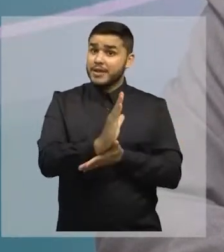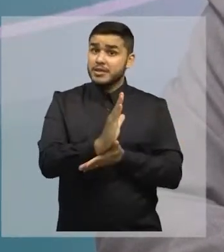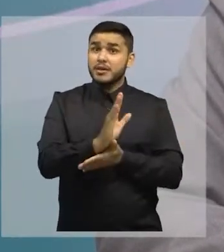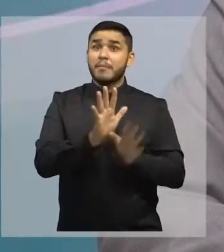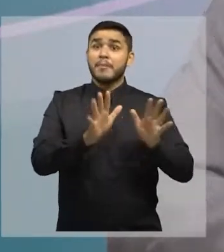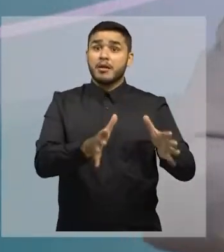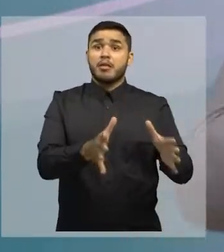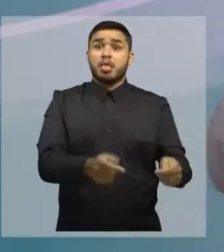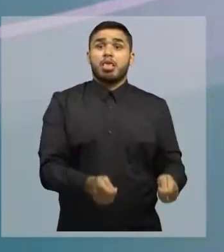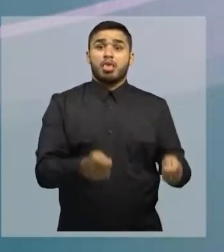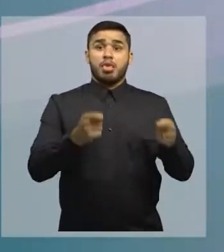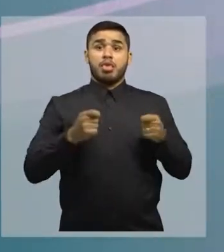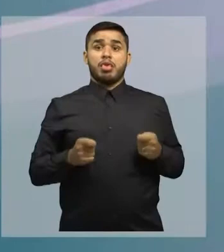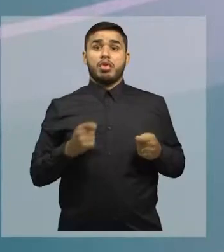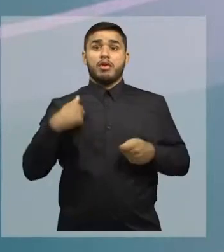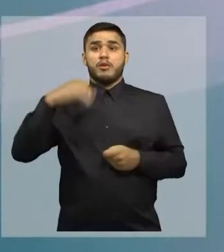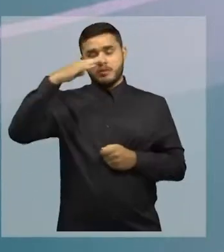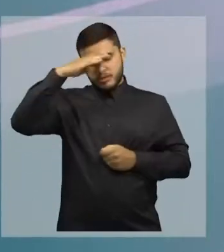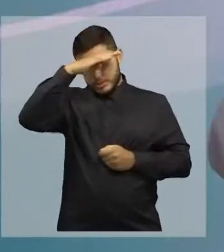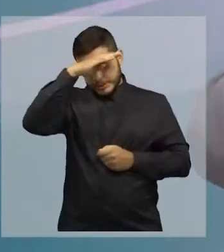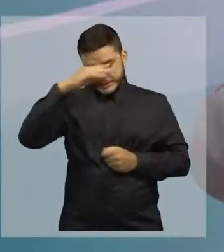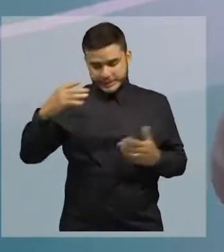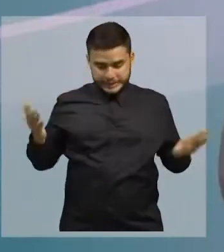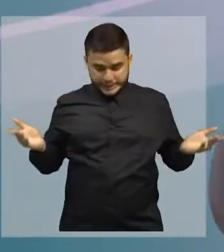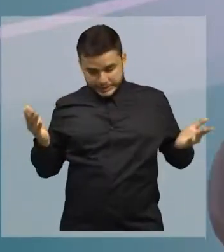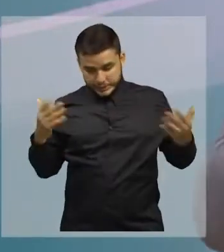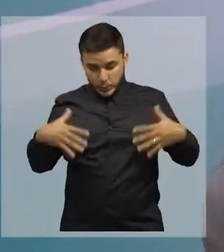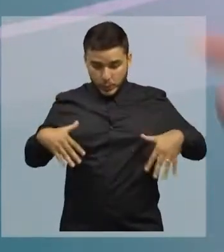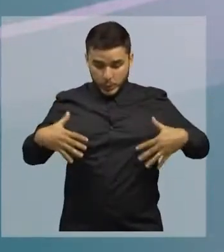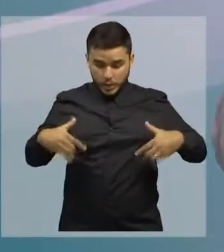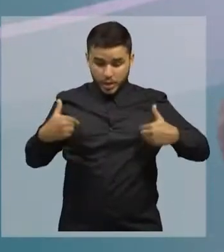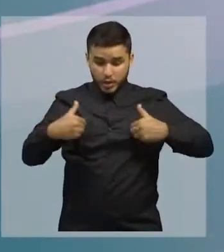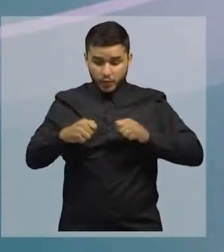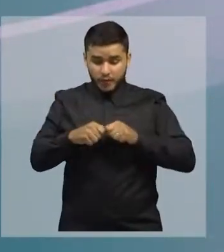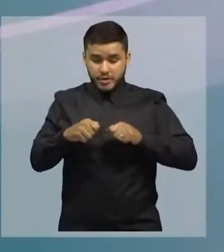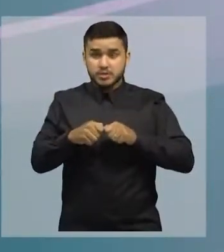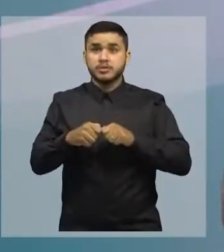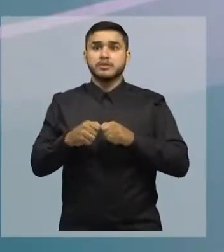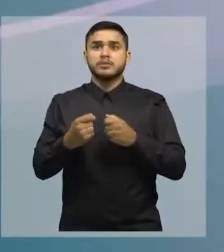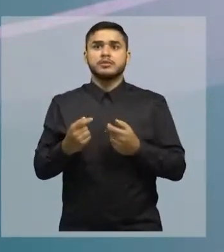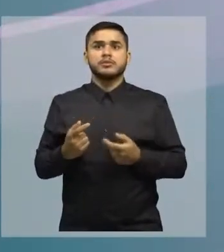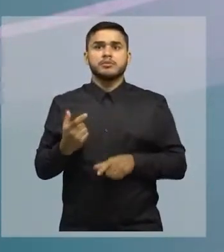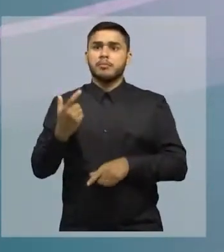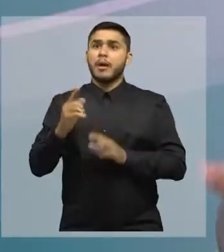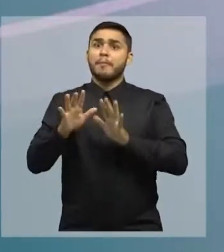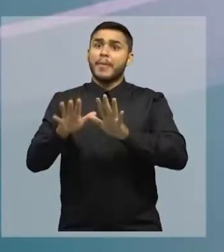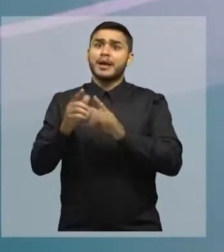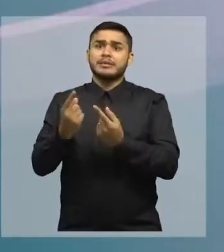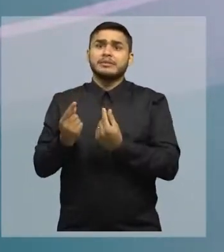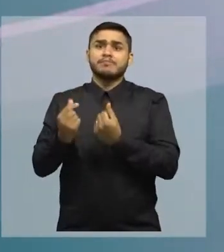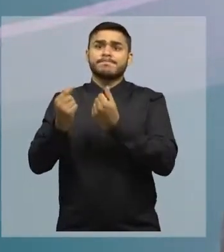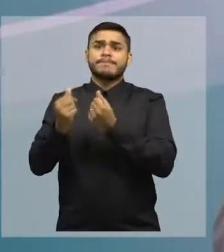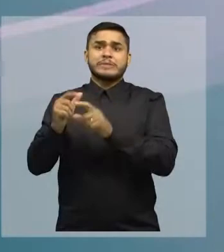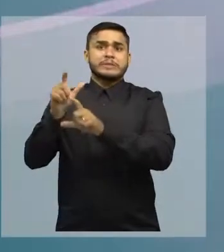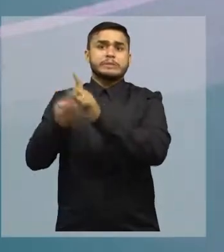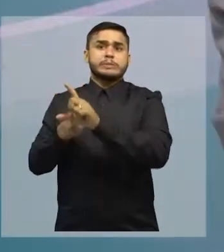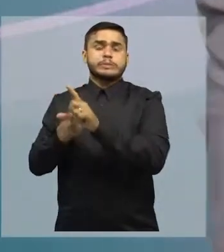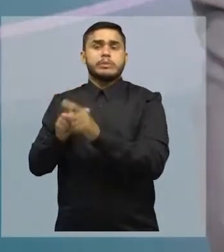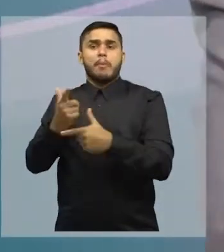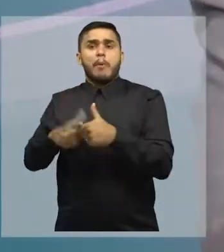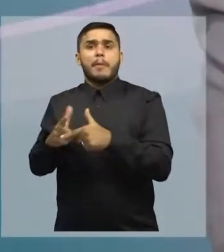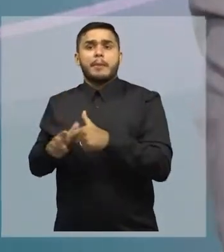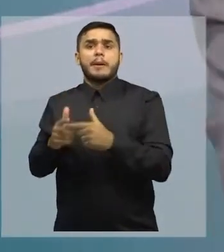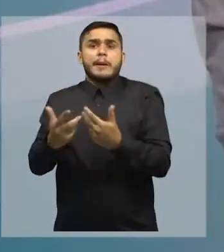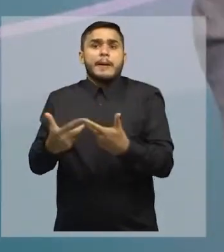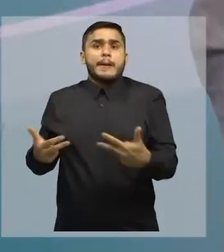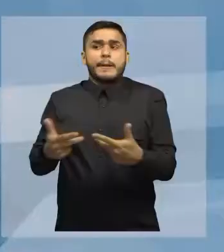disso, porque mandou o projeto, não foi aprovado e o déficit continua subindo, eleitoralmente isso não existe, não